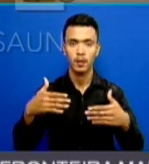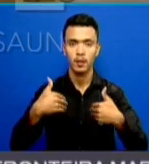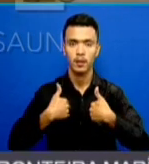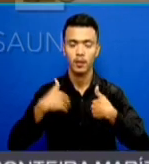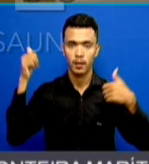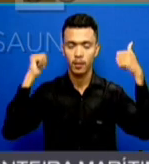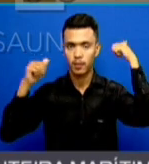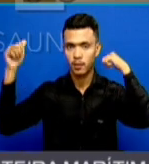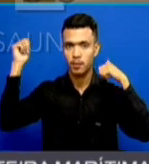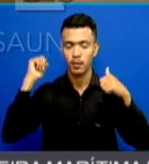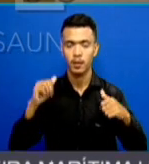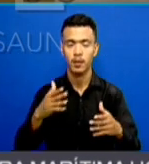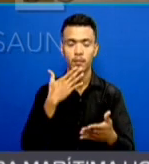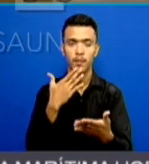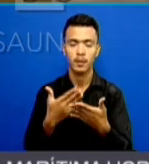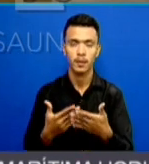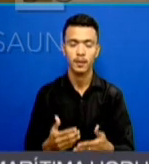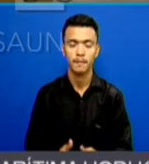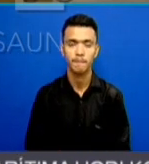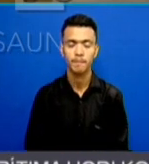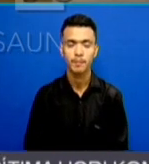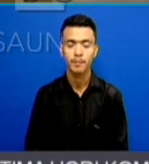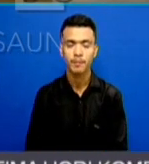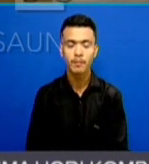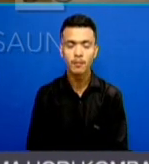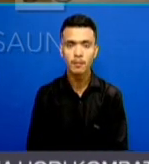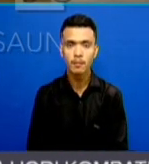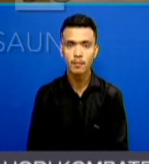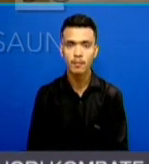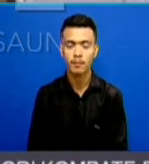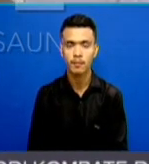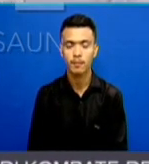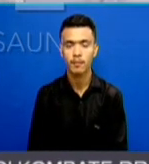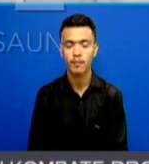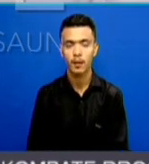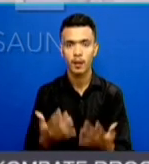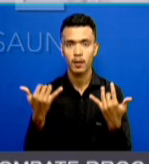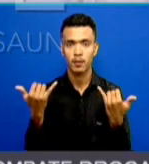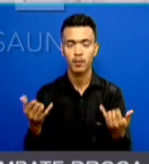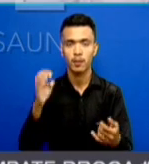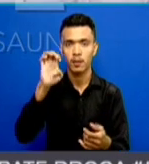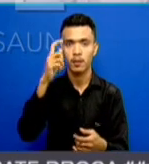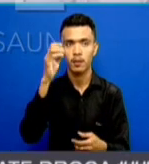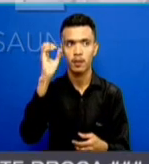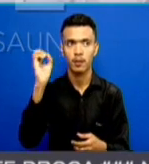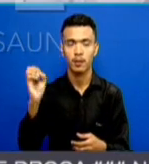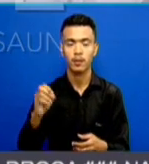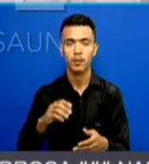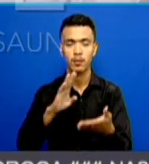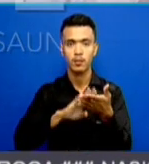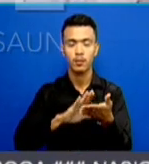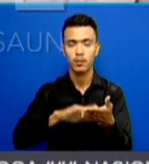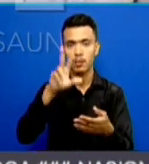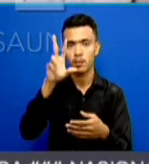atividades extracurricular positiva. Em vez de botilcelo. Daudão, né? Eto se apoio ulu que a escola tolo,